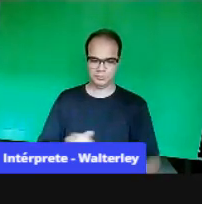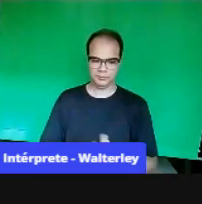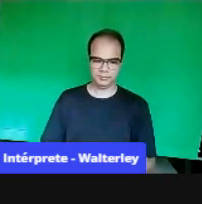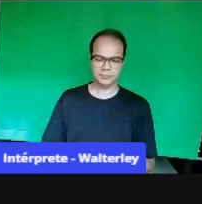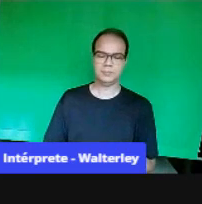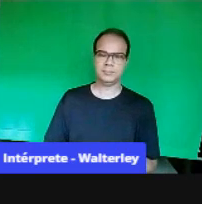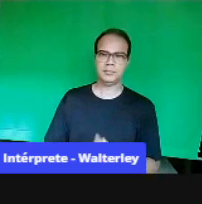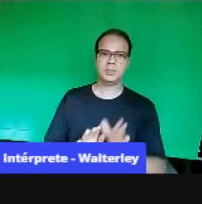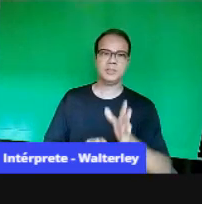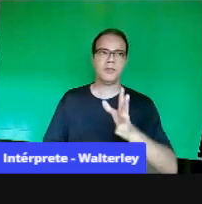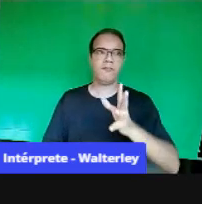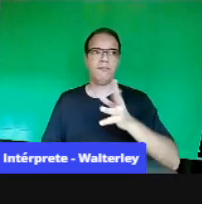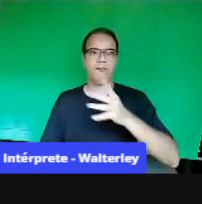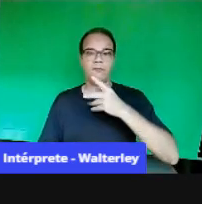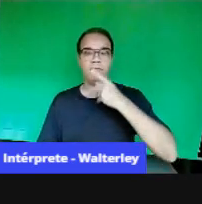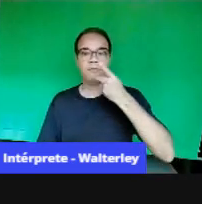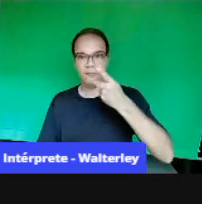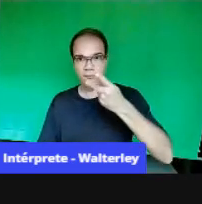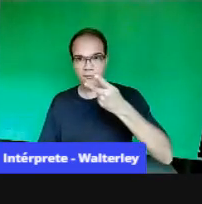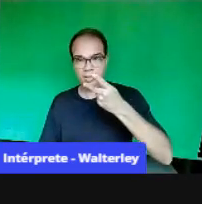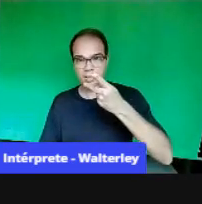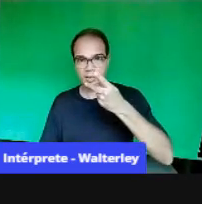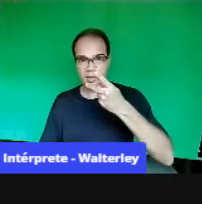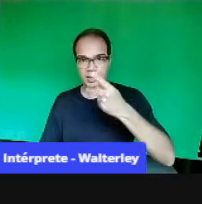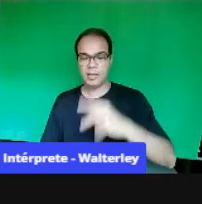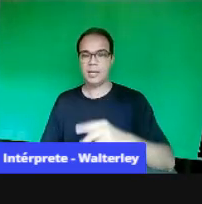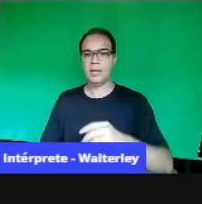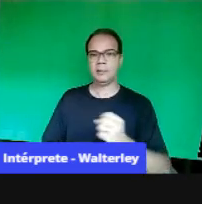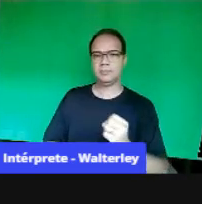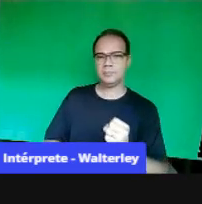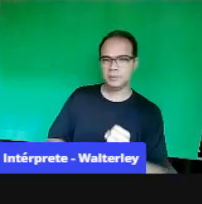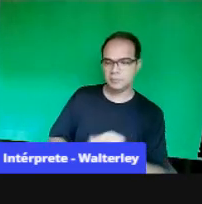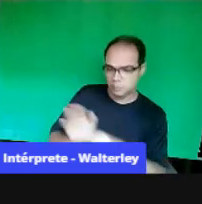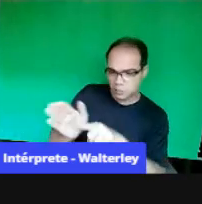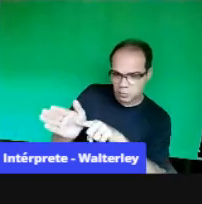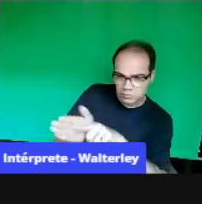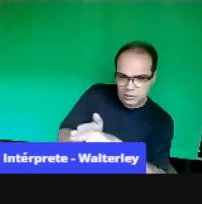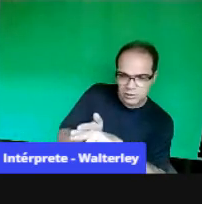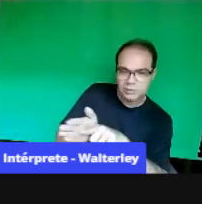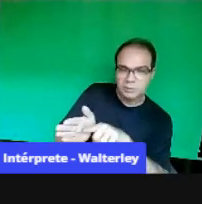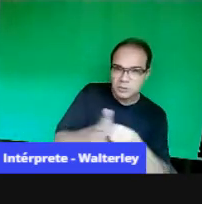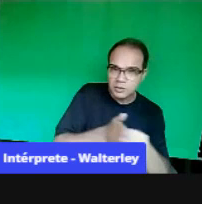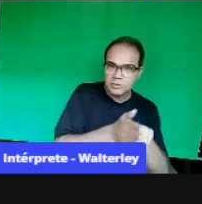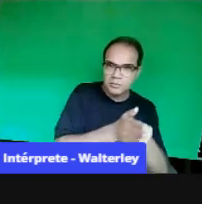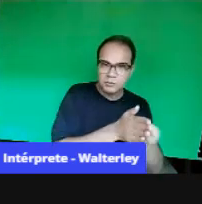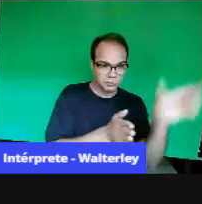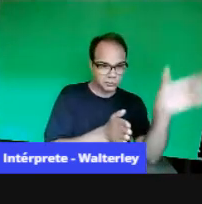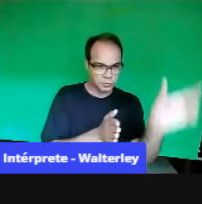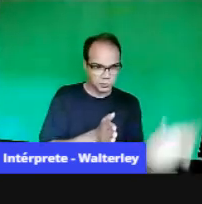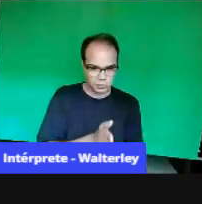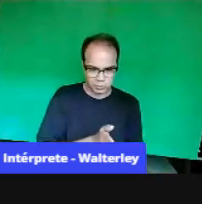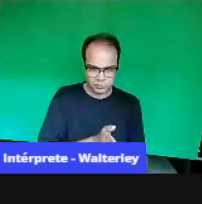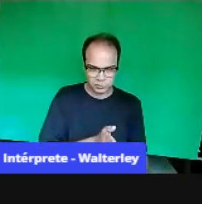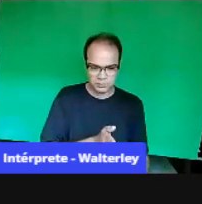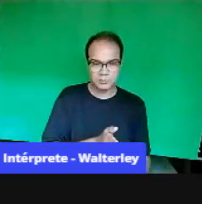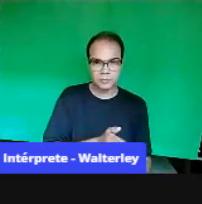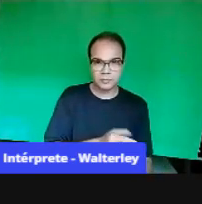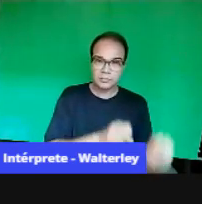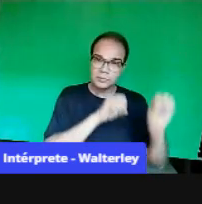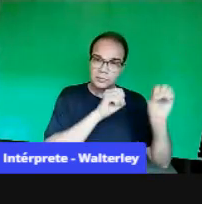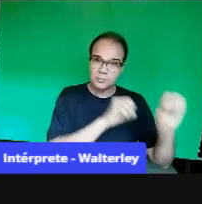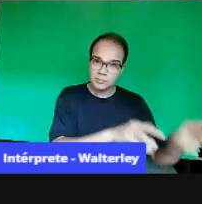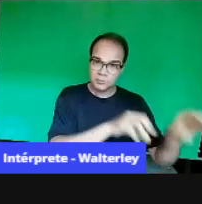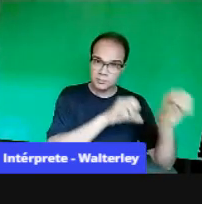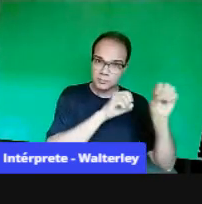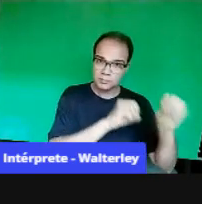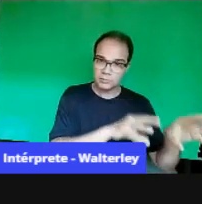a gente fala de plano educacional individualizado, quando a gente fala de um plano para o indivíduo, a gente primeiro